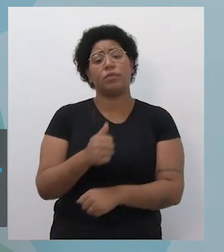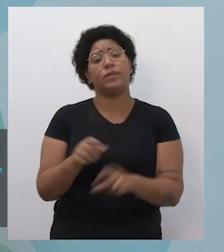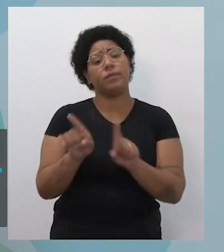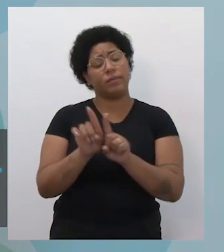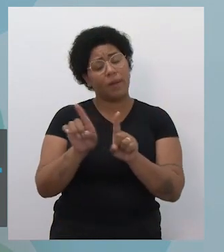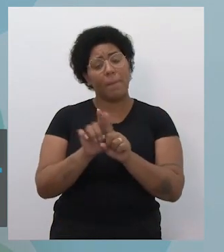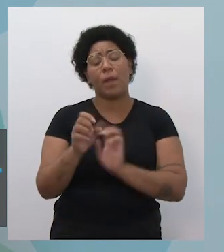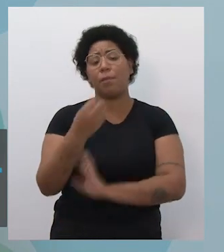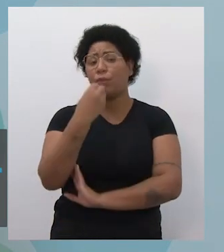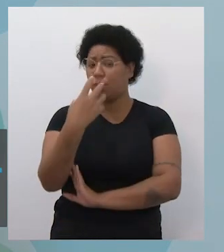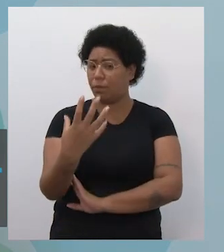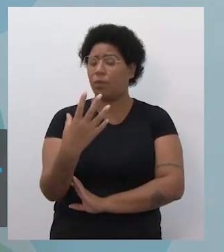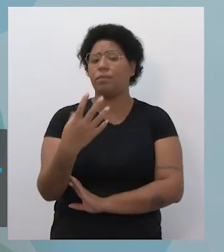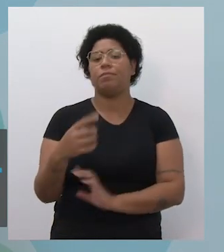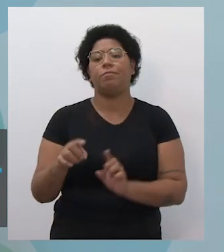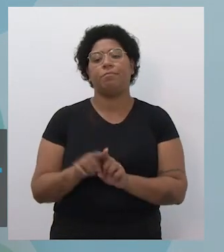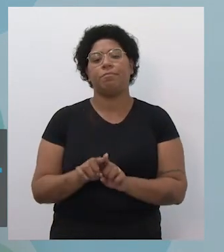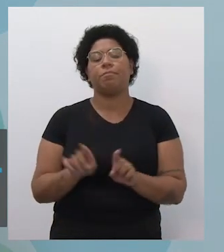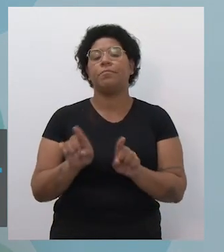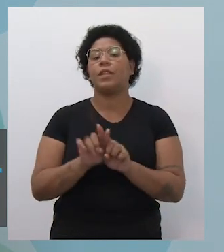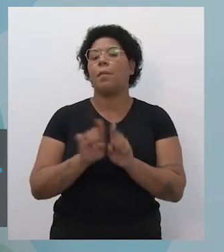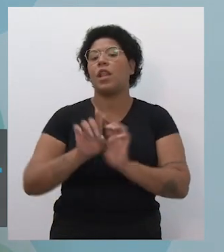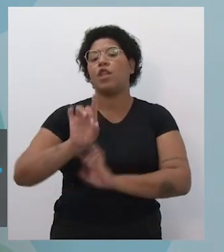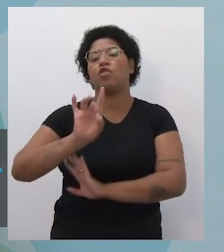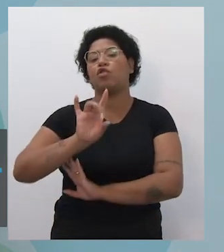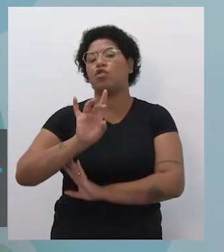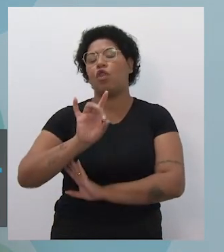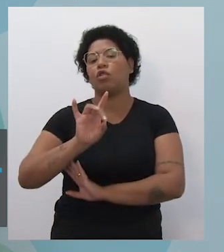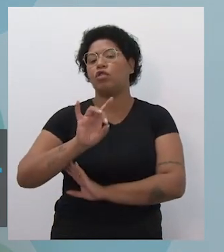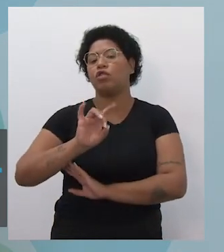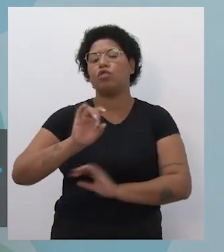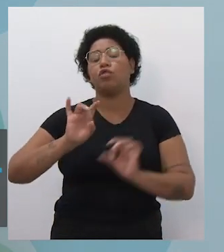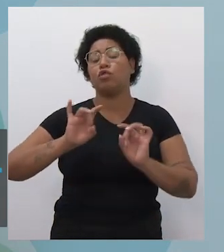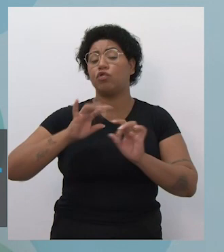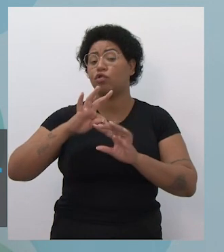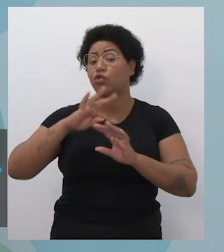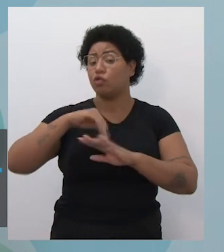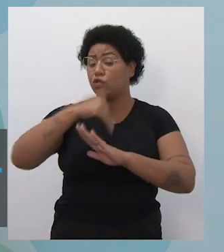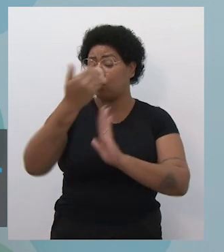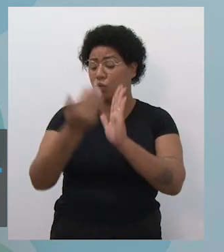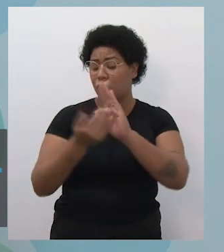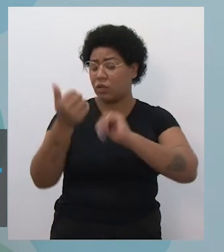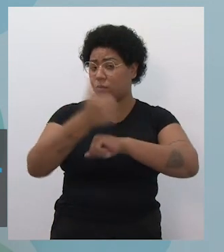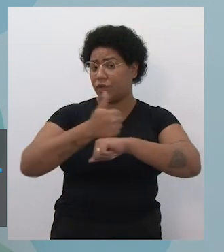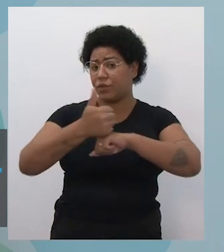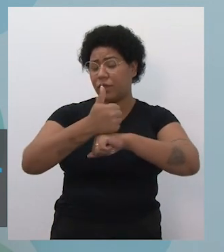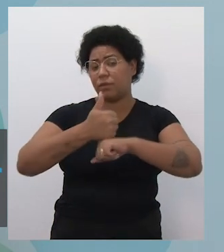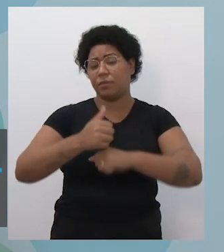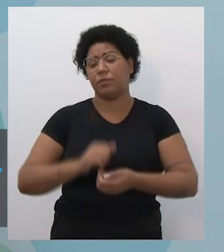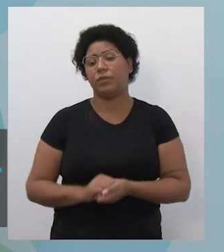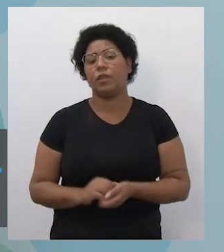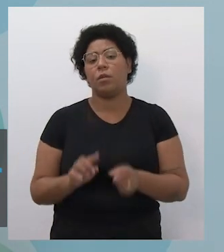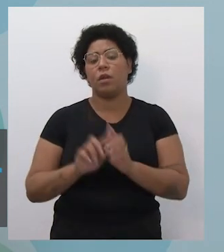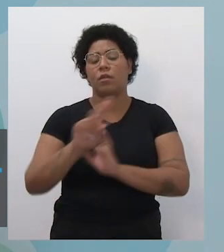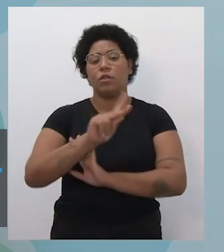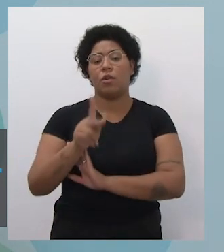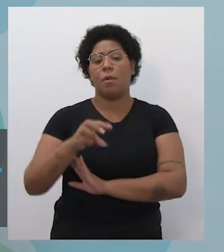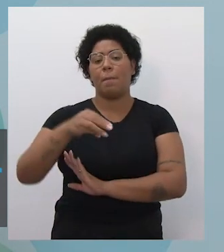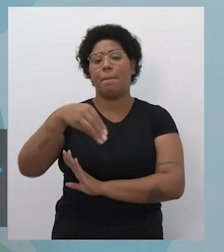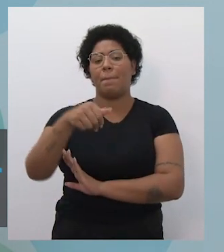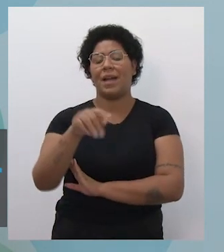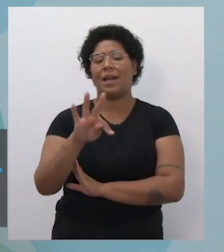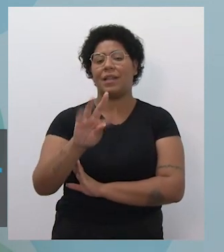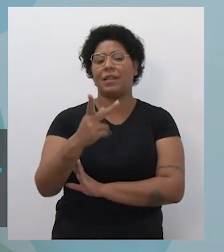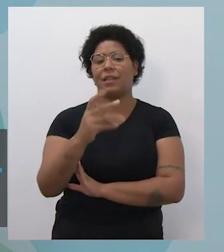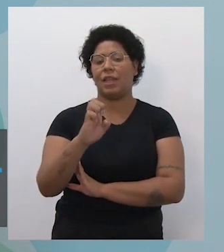projeto, né, em todas as áreas, não só da área de linguagens, realmente é um ponto muito importante. O professor Matheus fala de utilizar